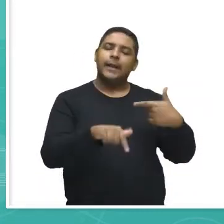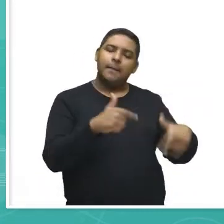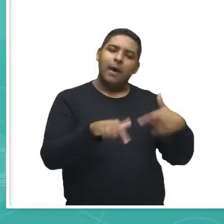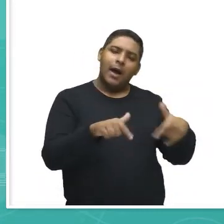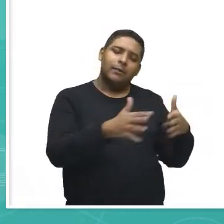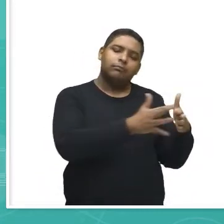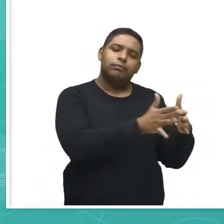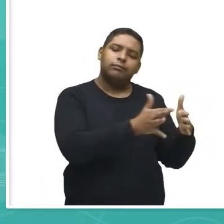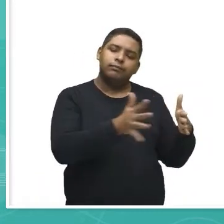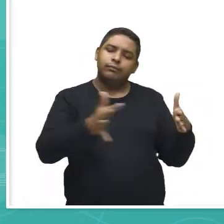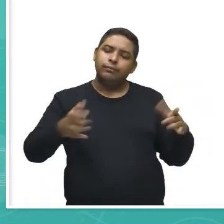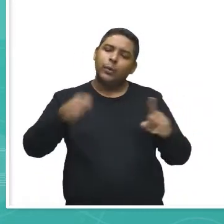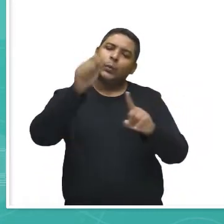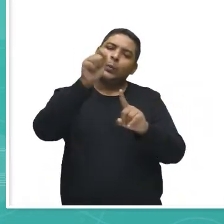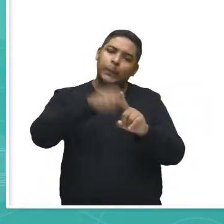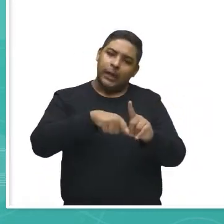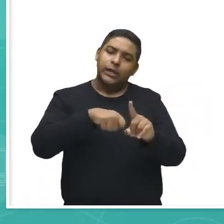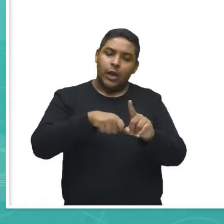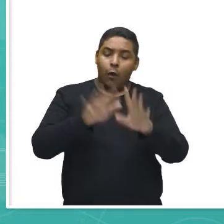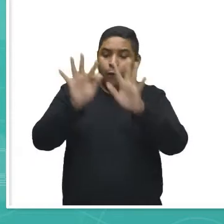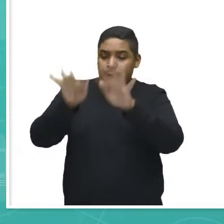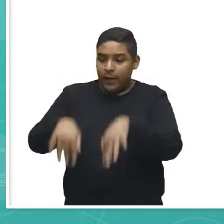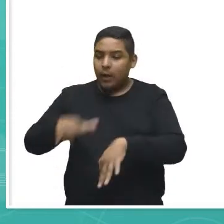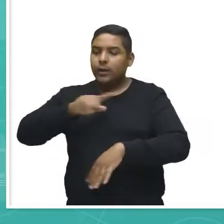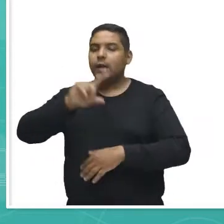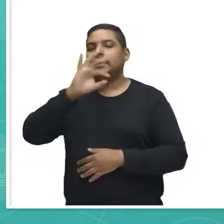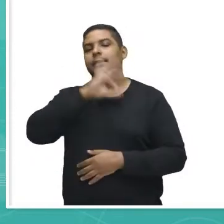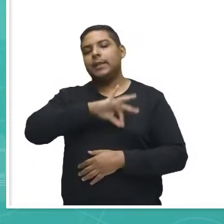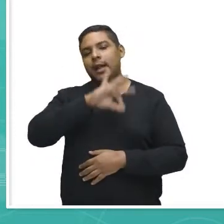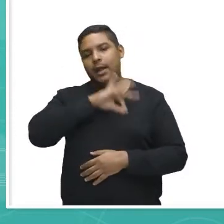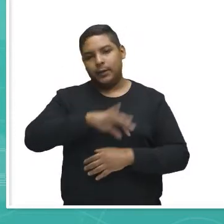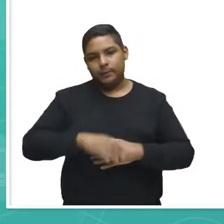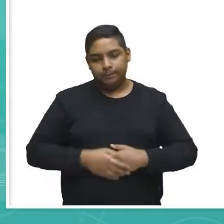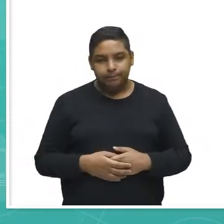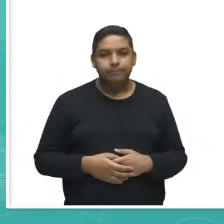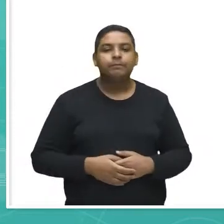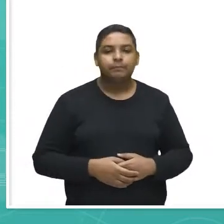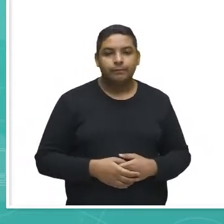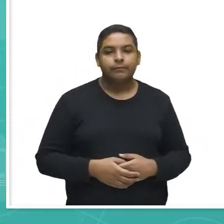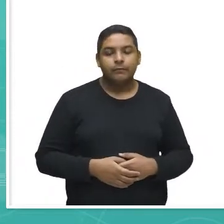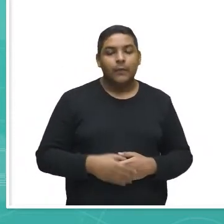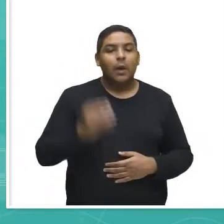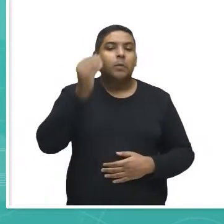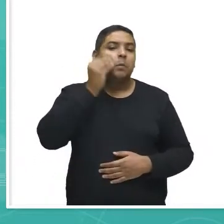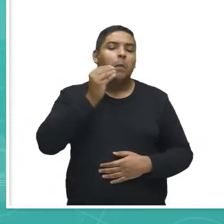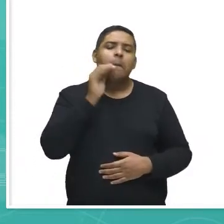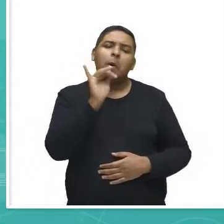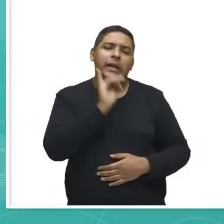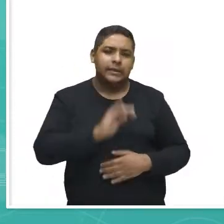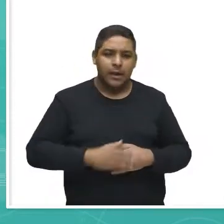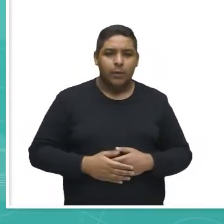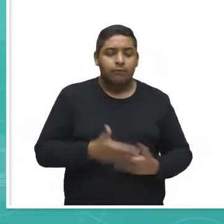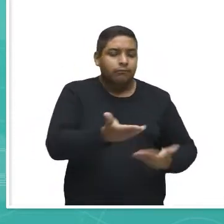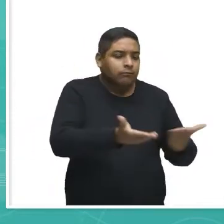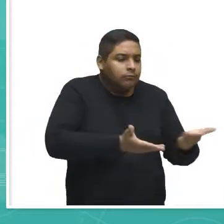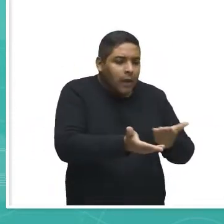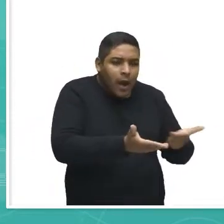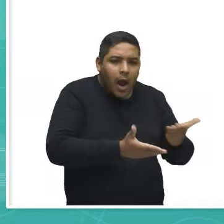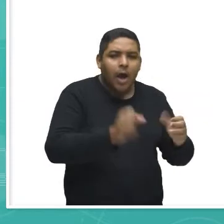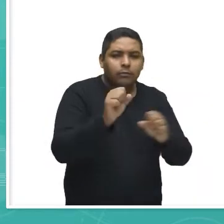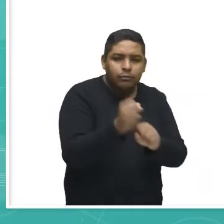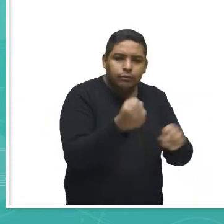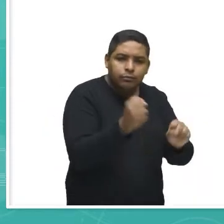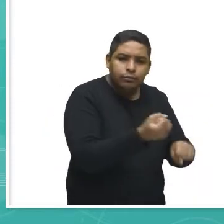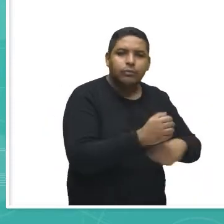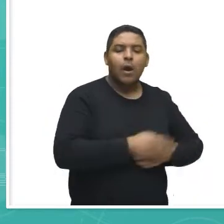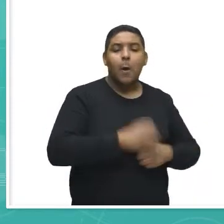não possuir o quê? Os meios de produção. Como, por exemplo, hoje em dia a gente verifica a diarista, o pedreiro,